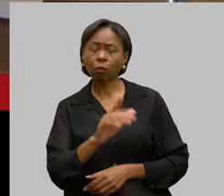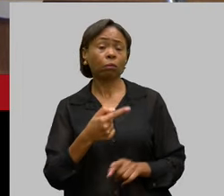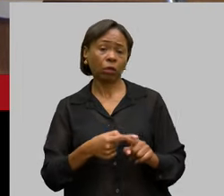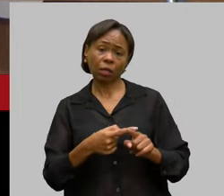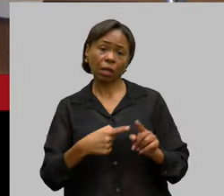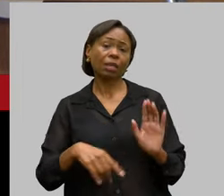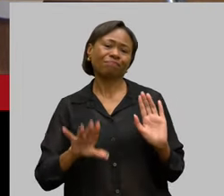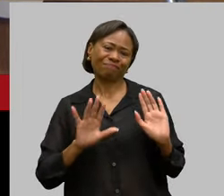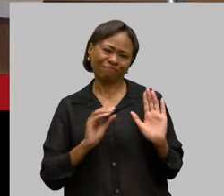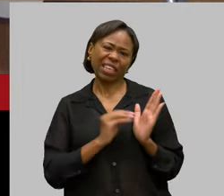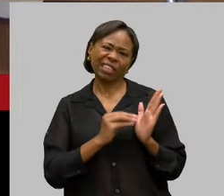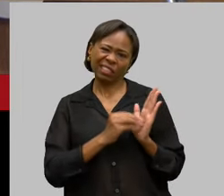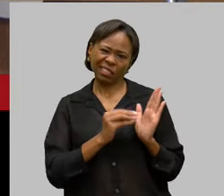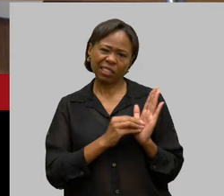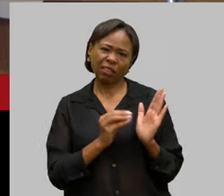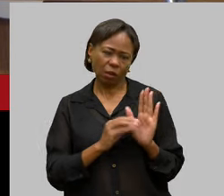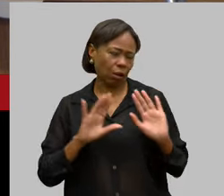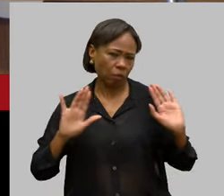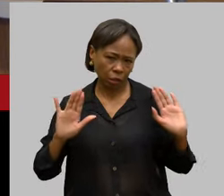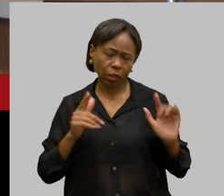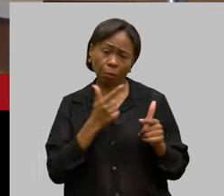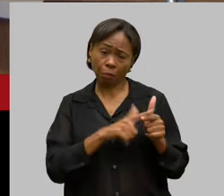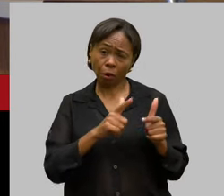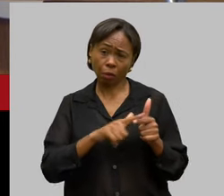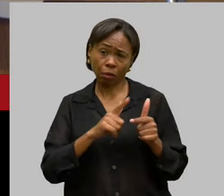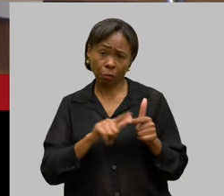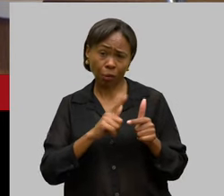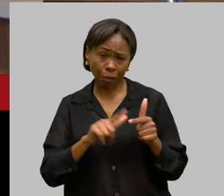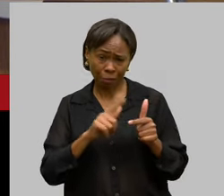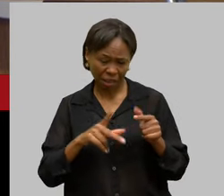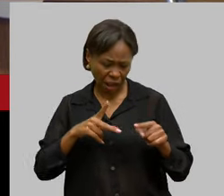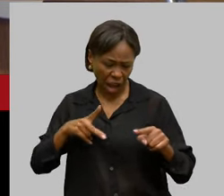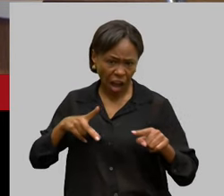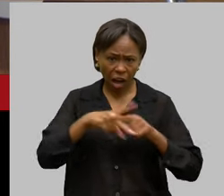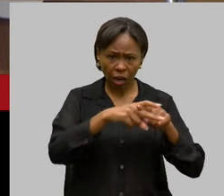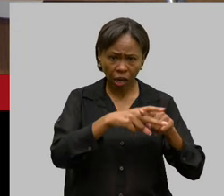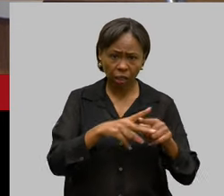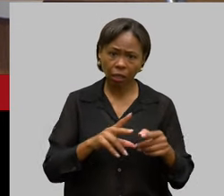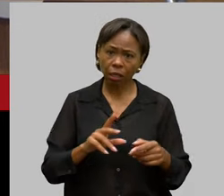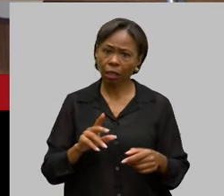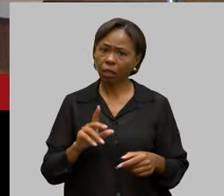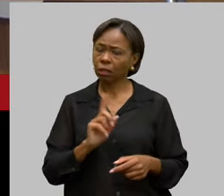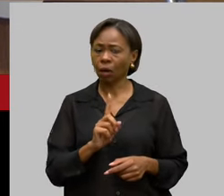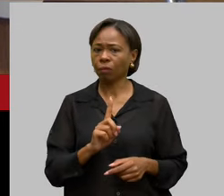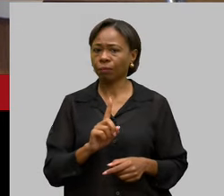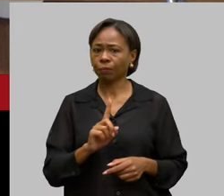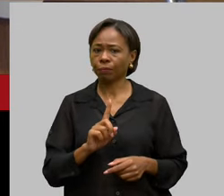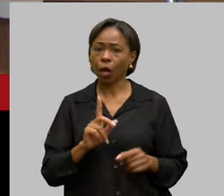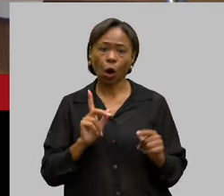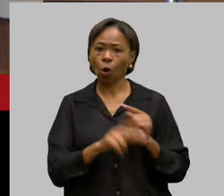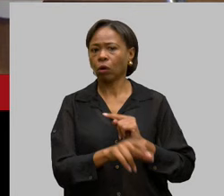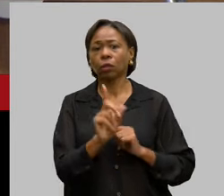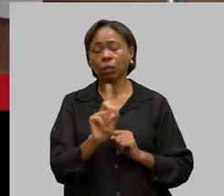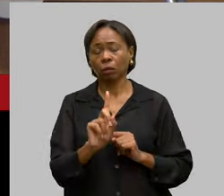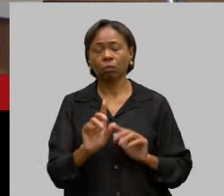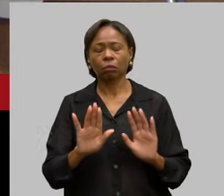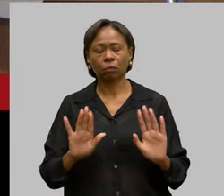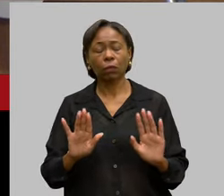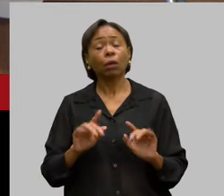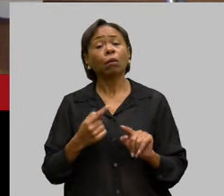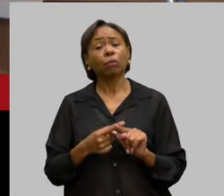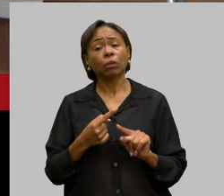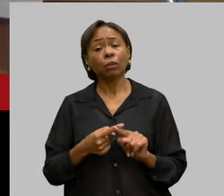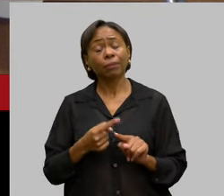né aquela história né tá com problema no dedo corta o dedo não não é assim eh por que